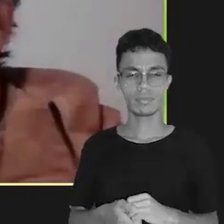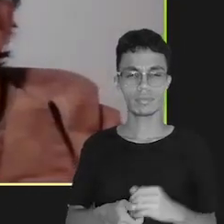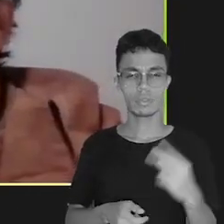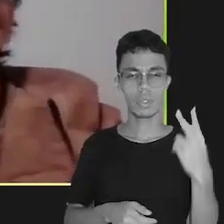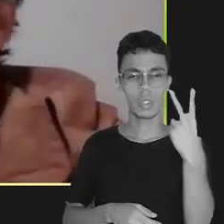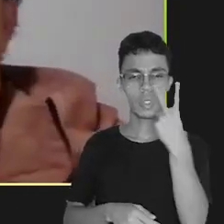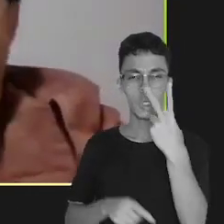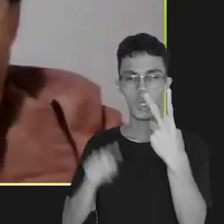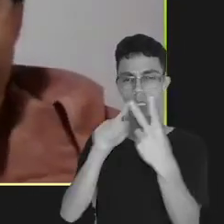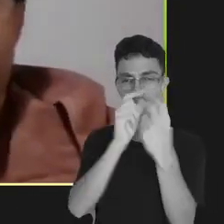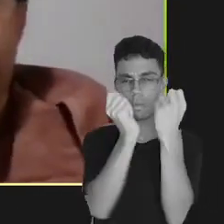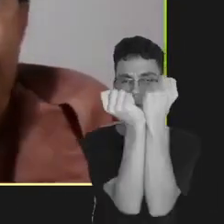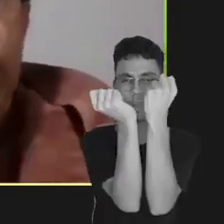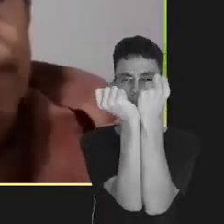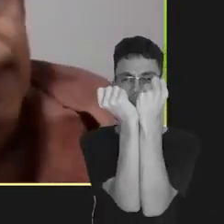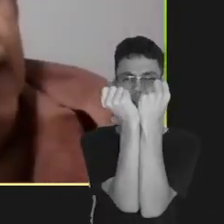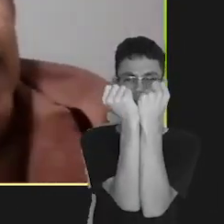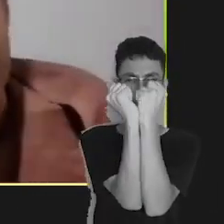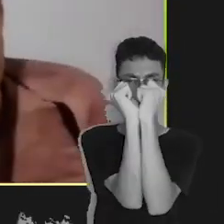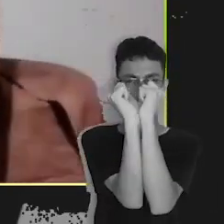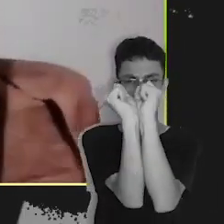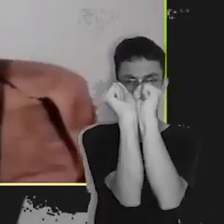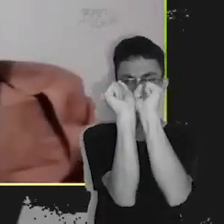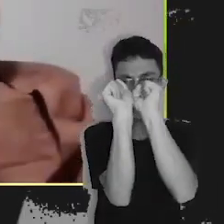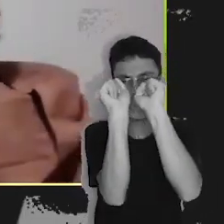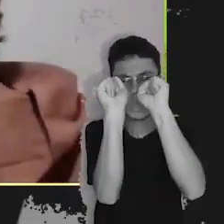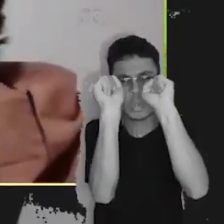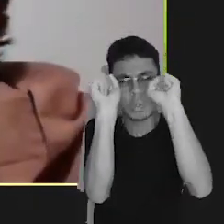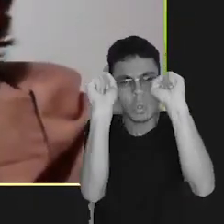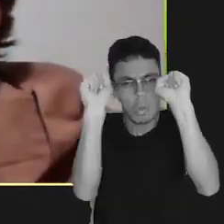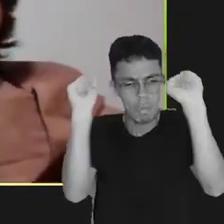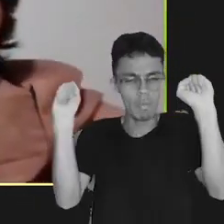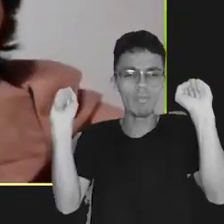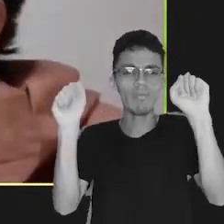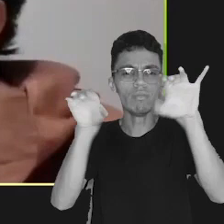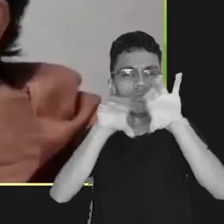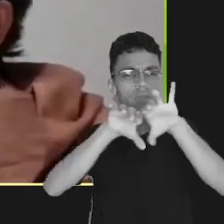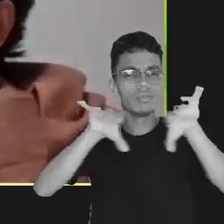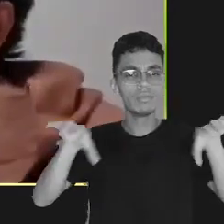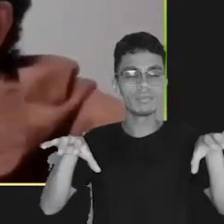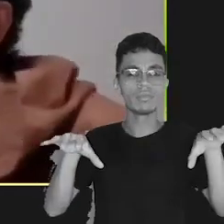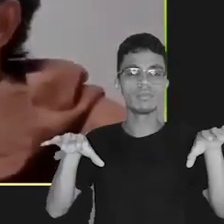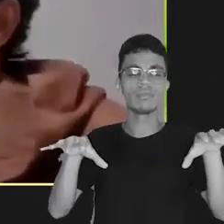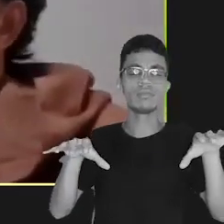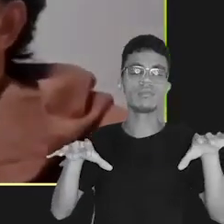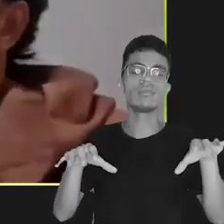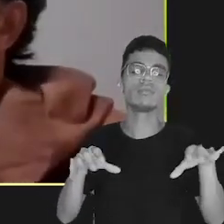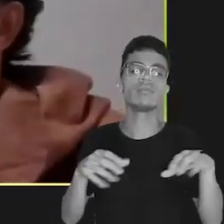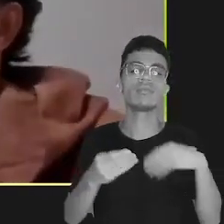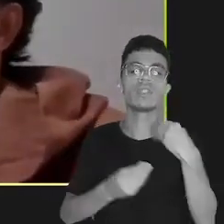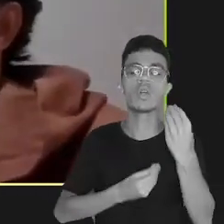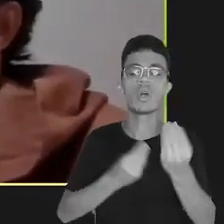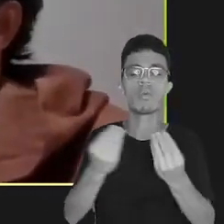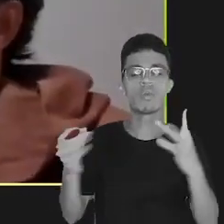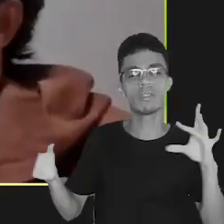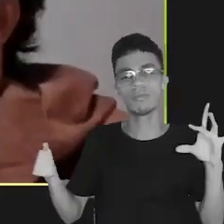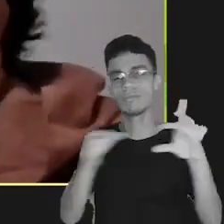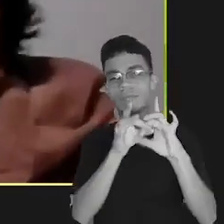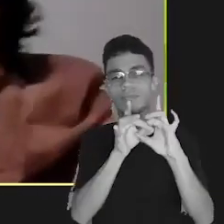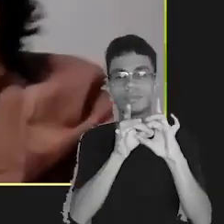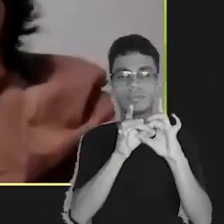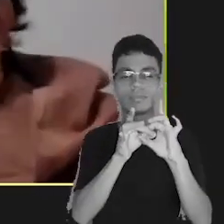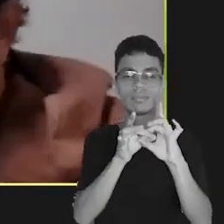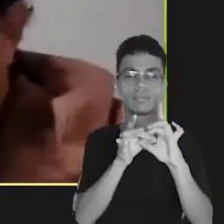braços tão divididos, tão separados, não sendo possível a união,